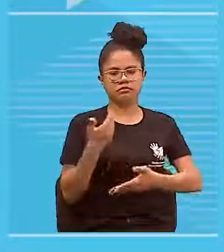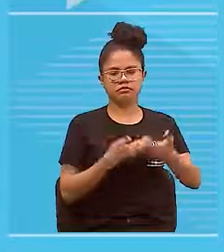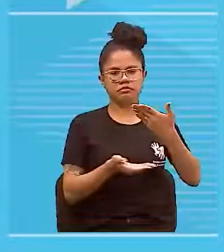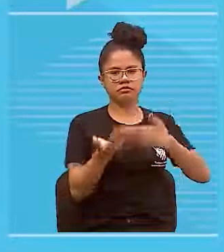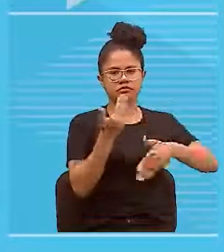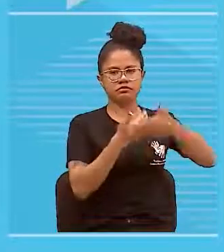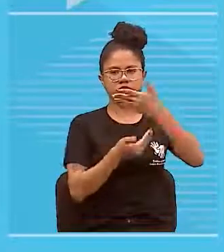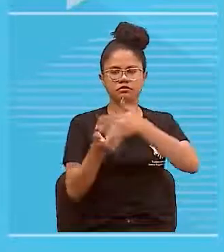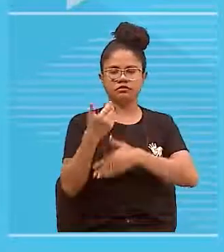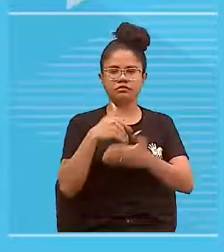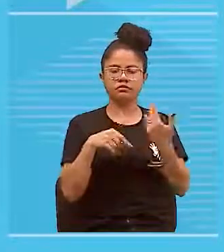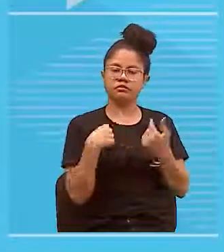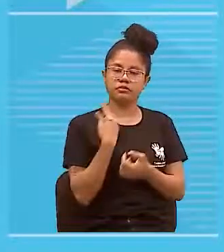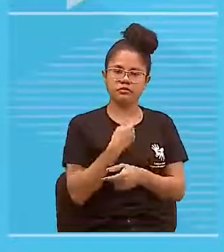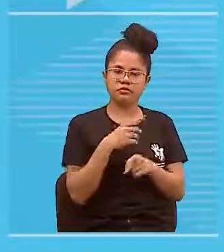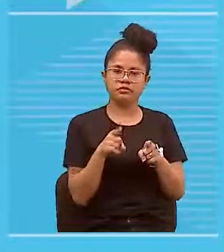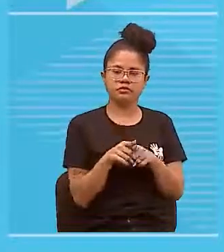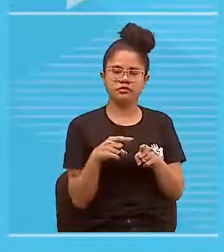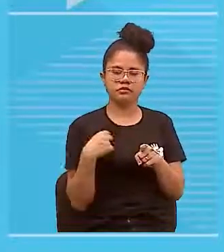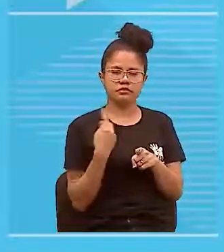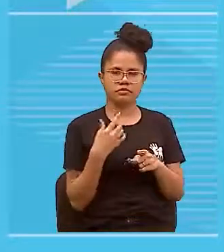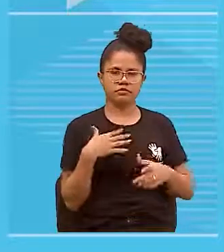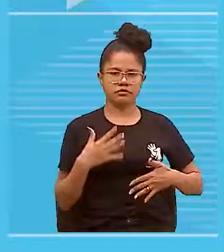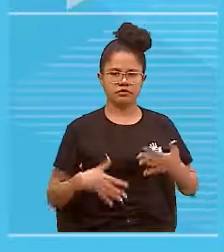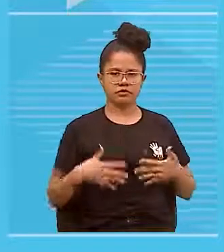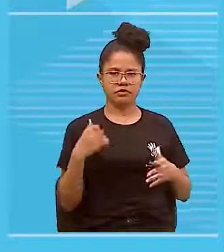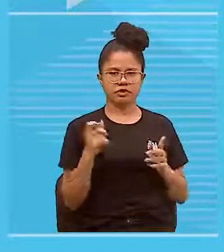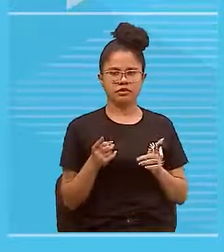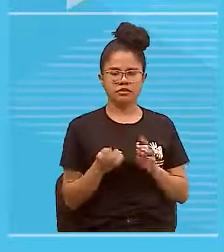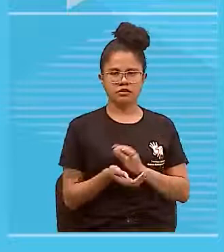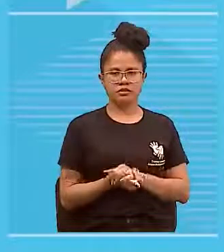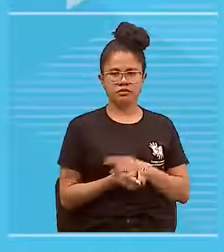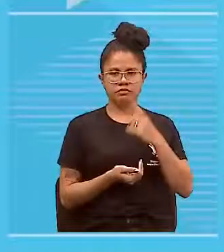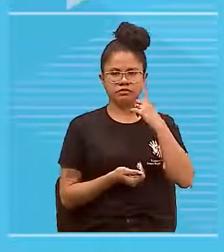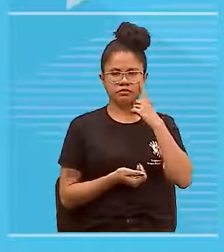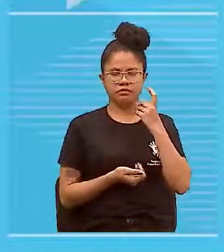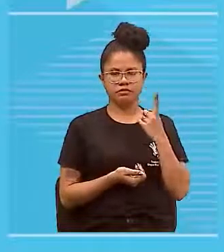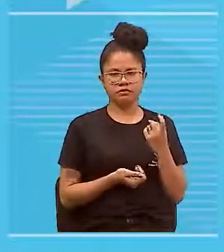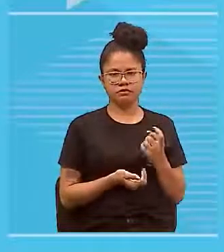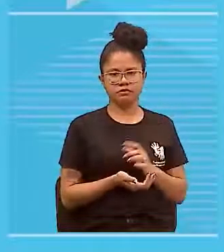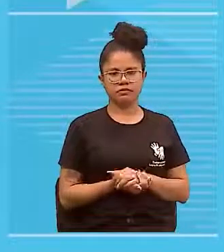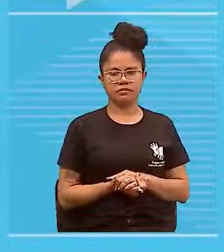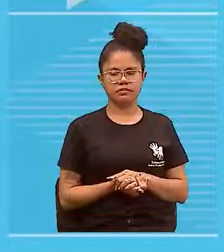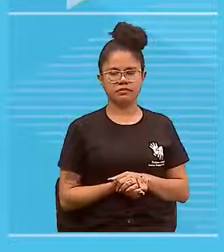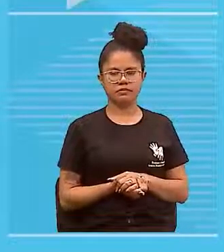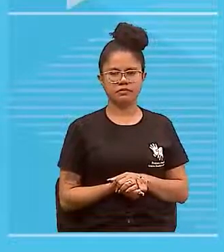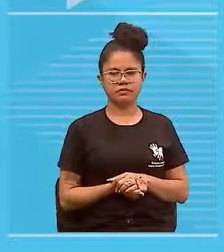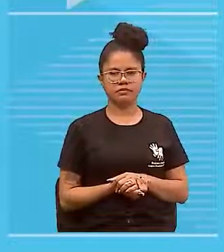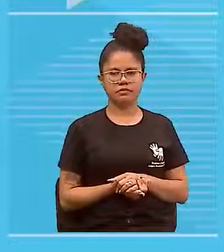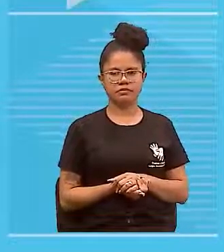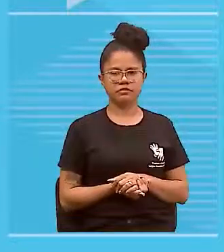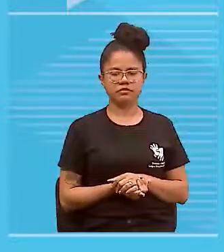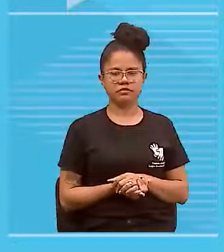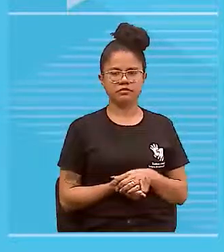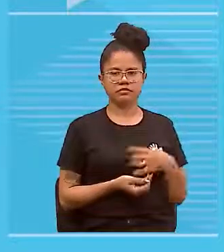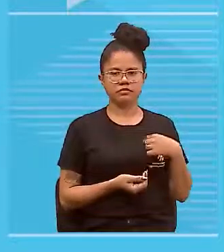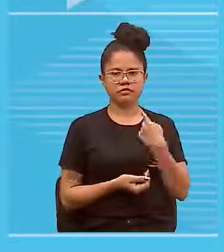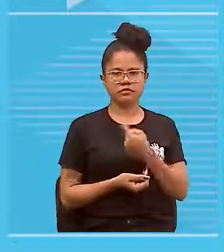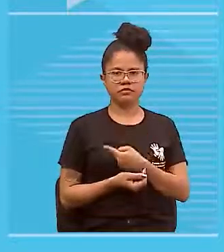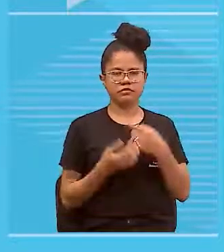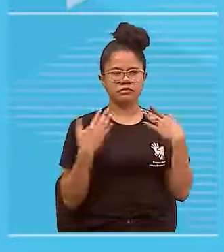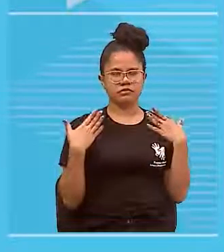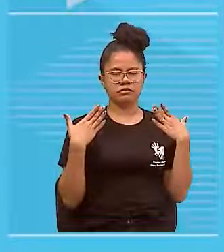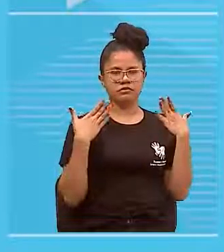si, interagem com a gente, no nosso corpo. Olha como é interessante. A gente presta atenção, por